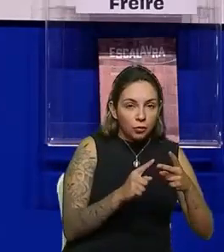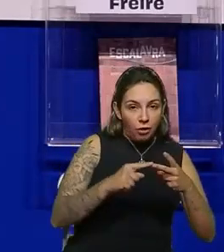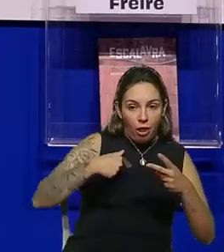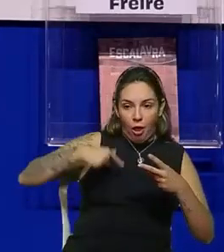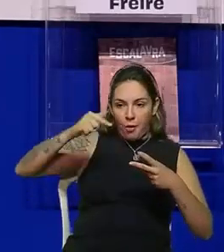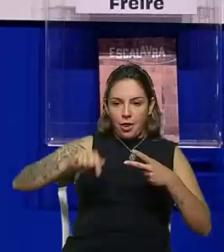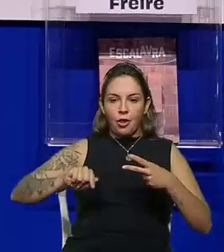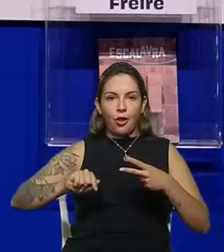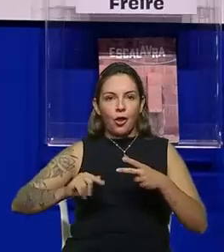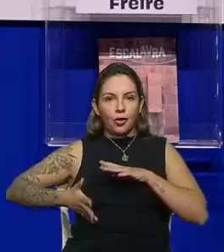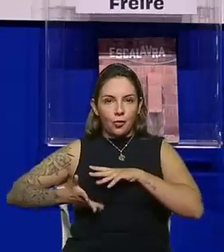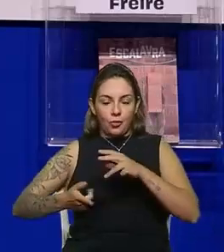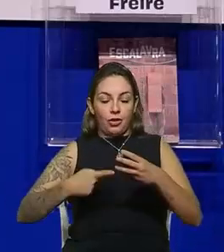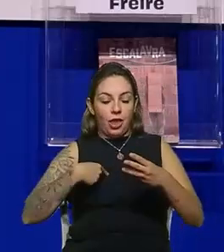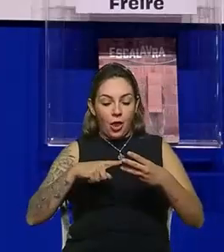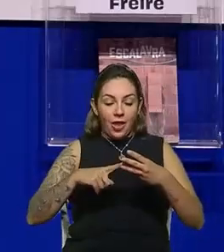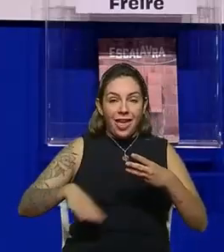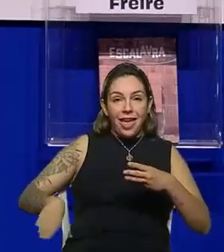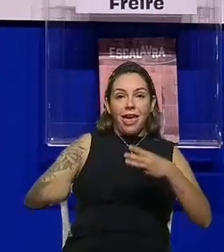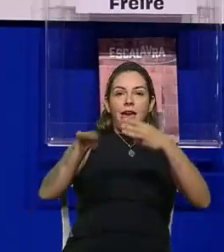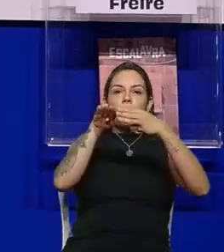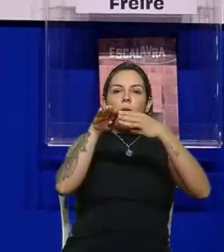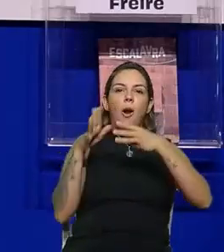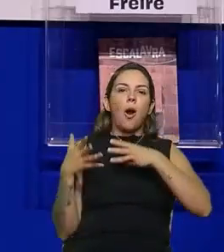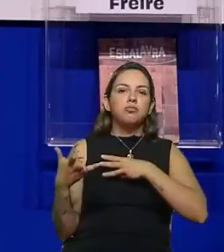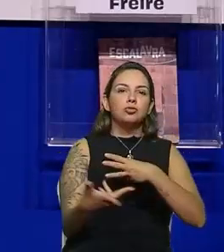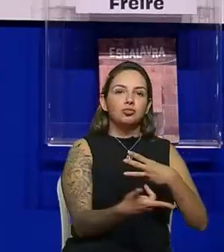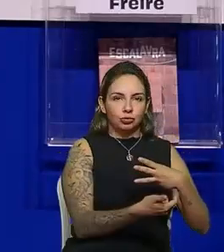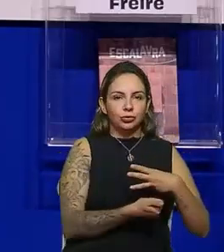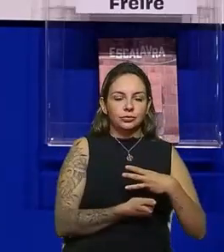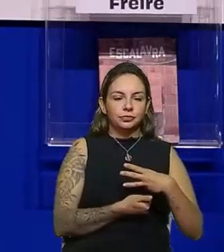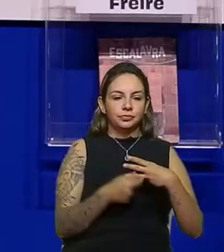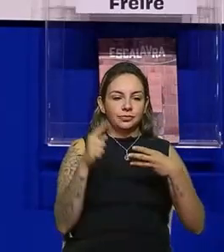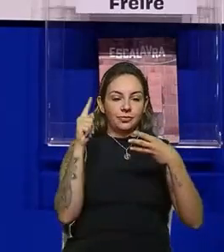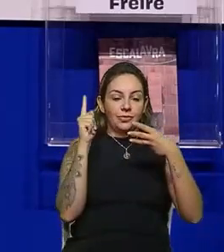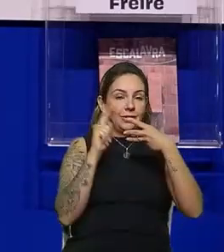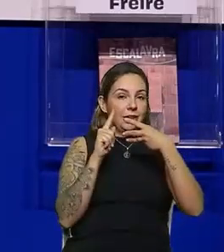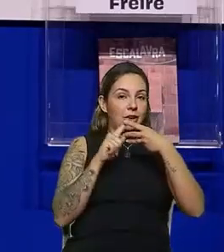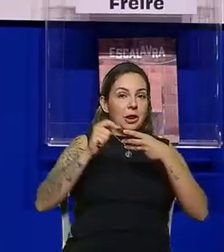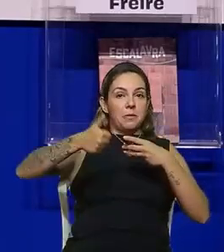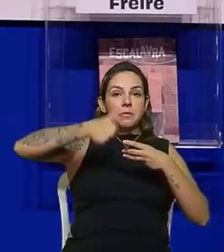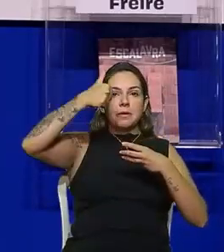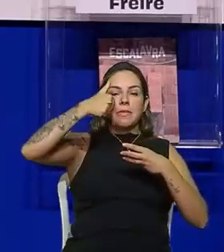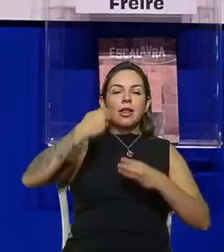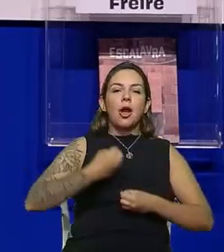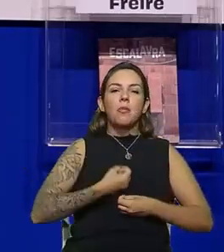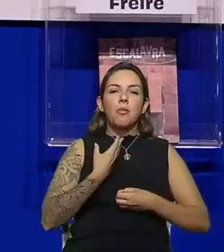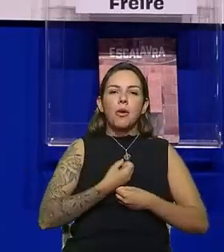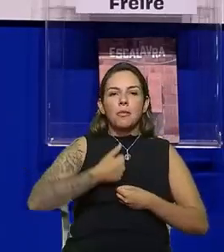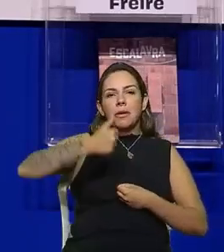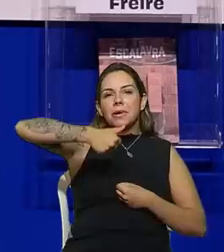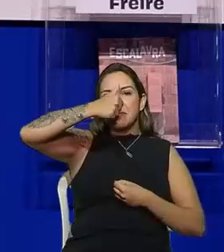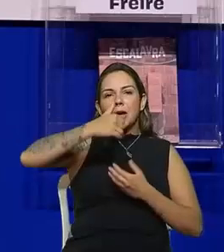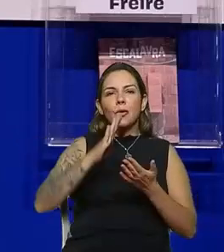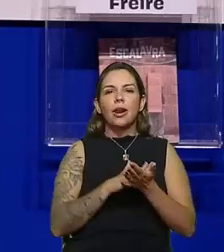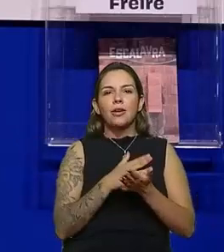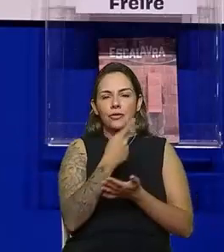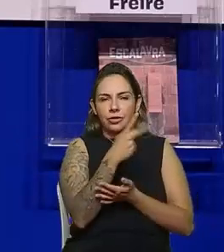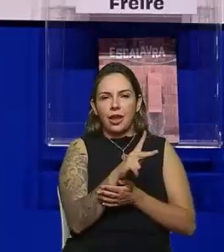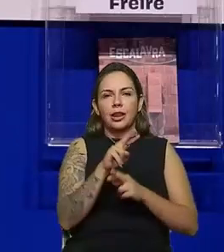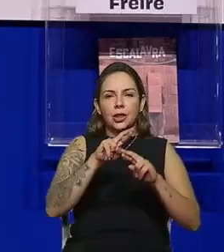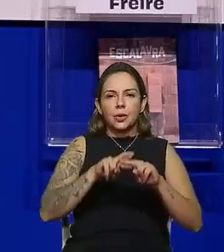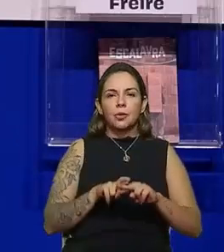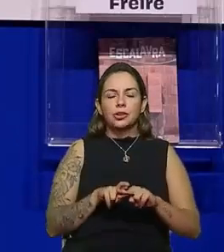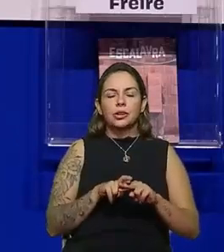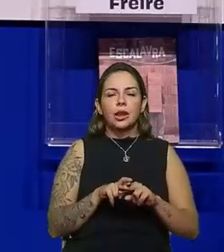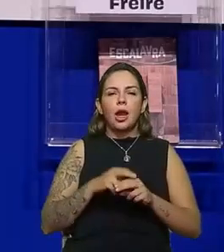mundo e o eu igual ao mundo. O eu maior que o mundo está no primeiro poema do primeiro livro de Drummond, que